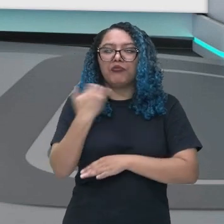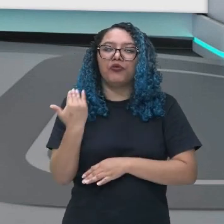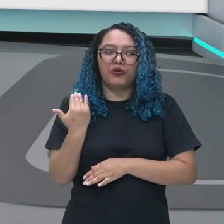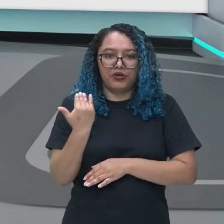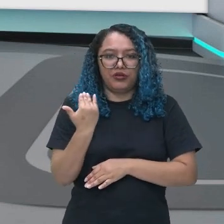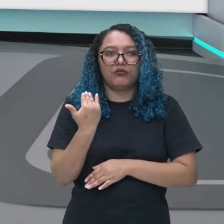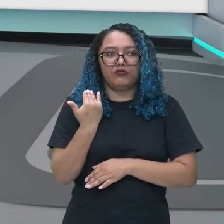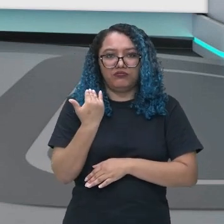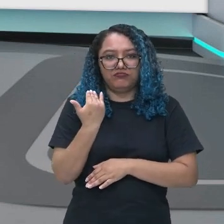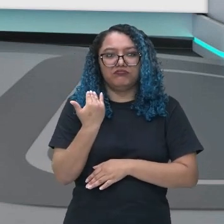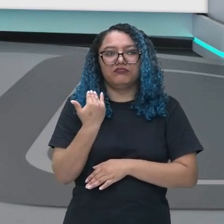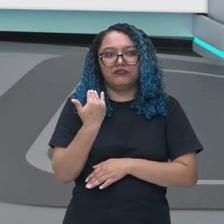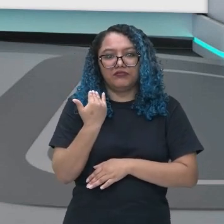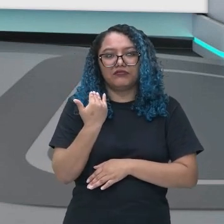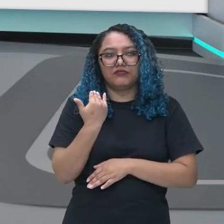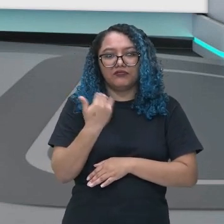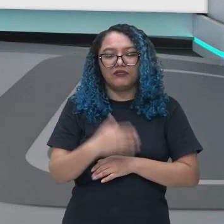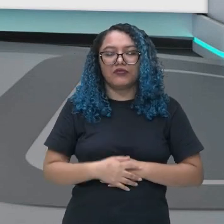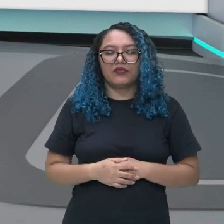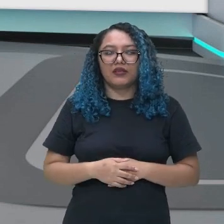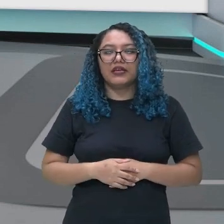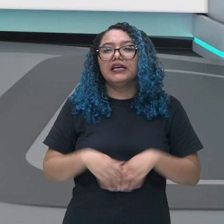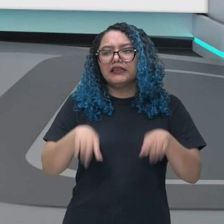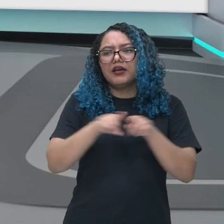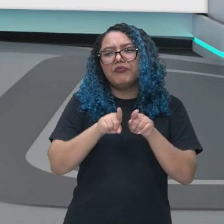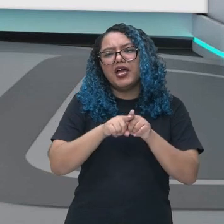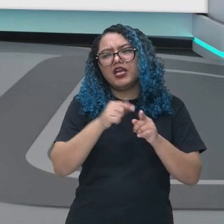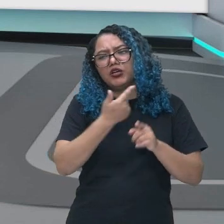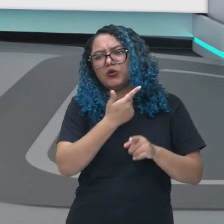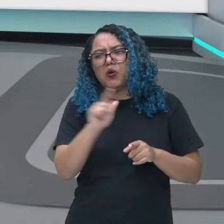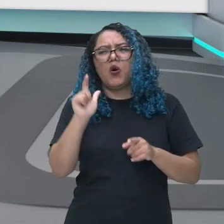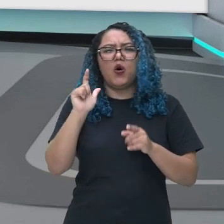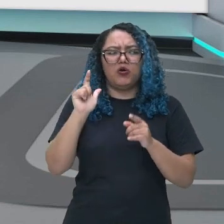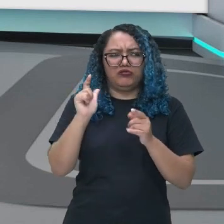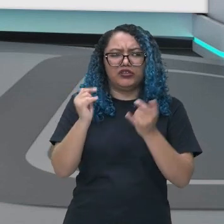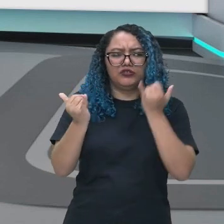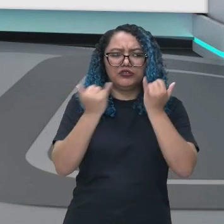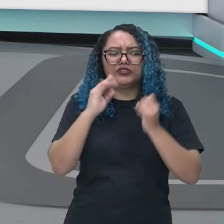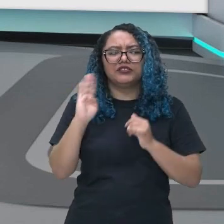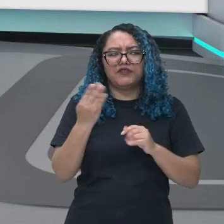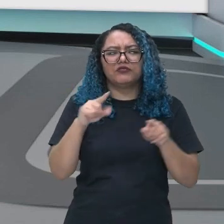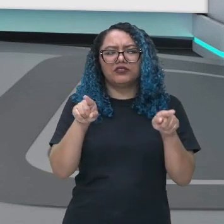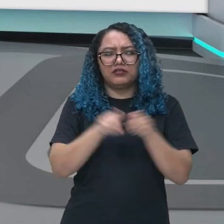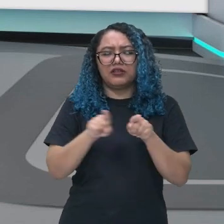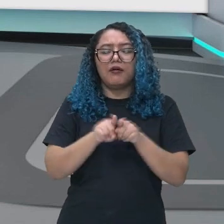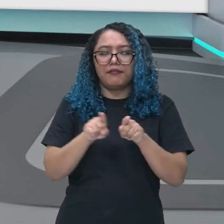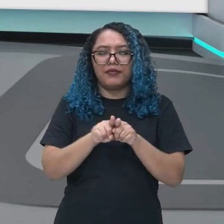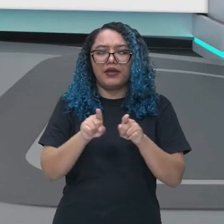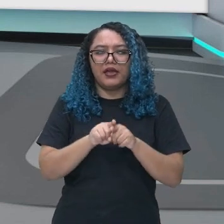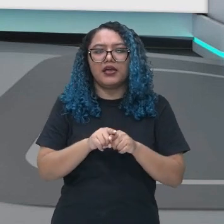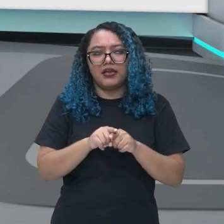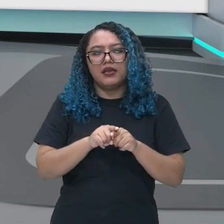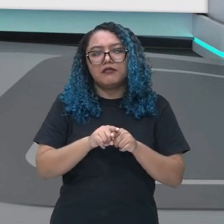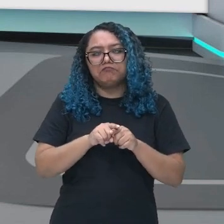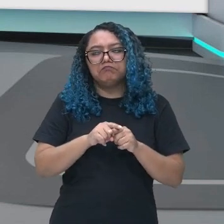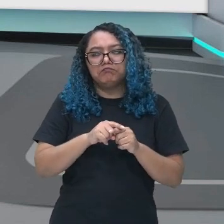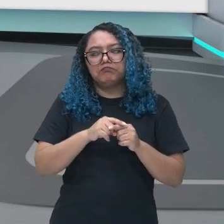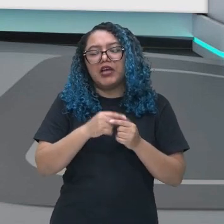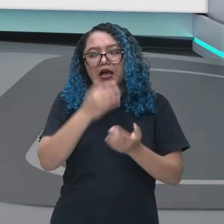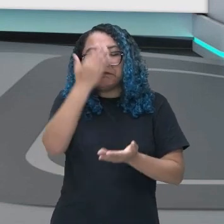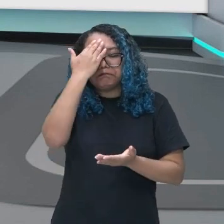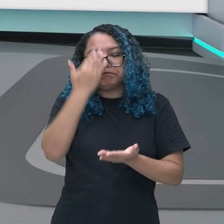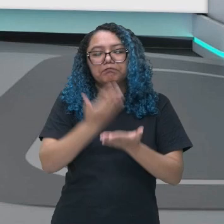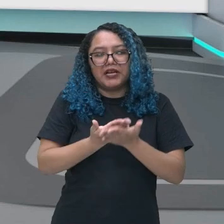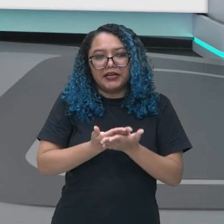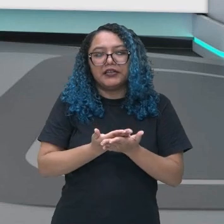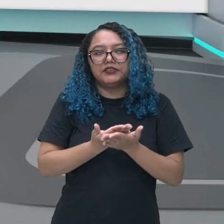outras fake news aí que são bem conhecidas, que até hoje ainda tem essa questão das pessoas acreditarem, tá bom? Mesmo você